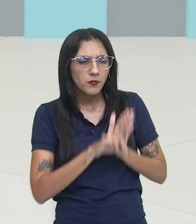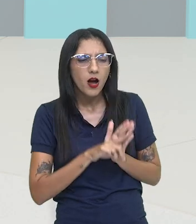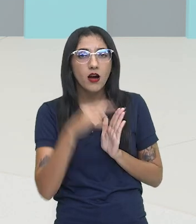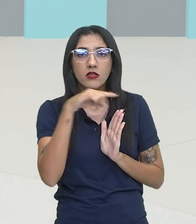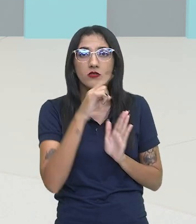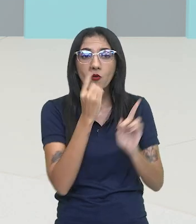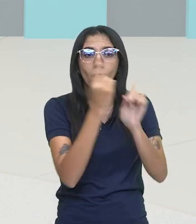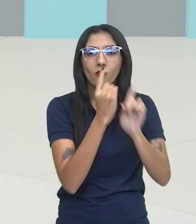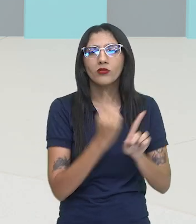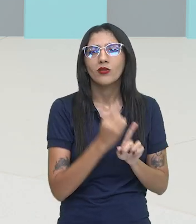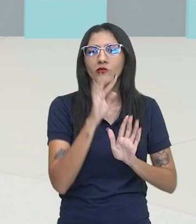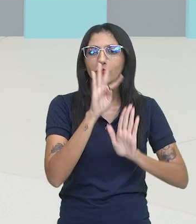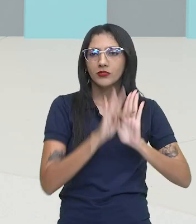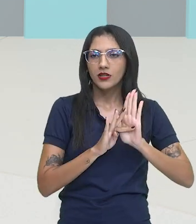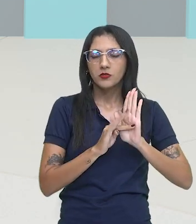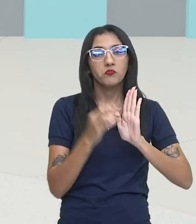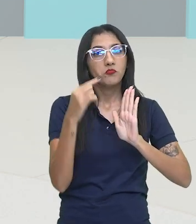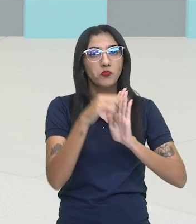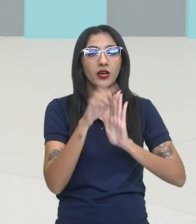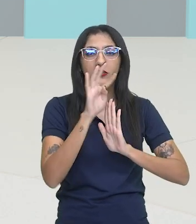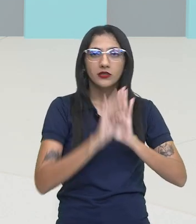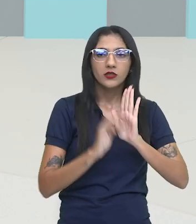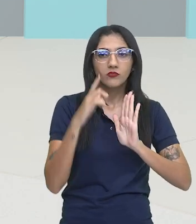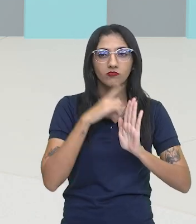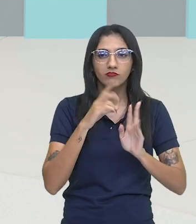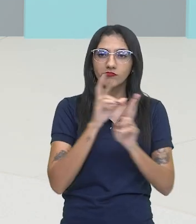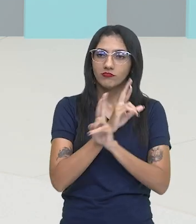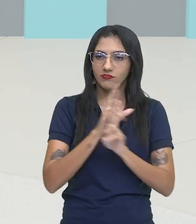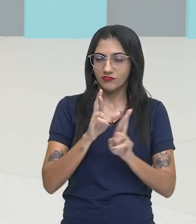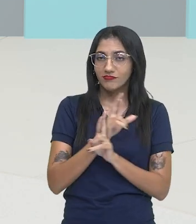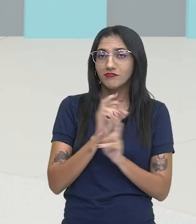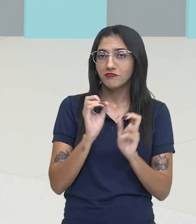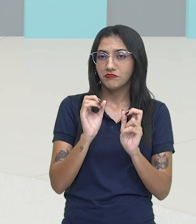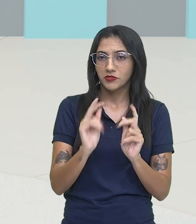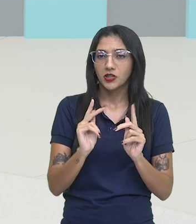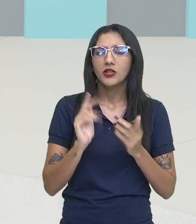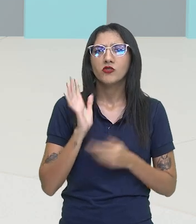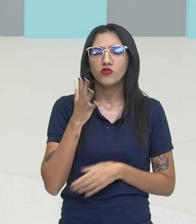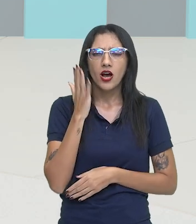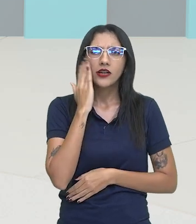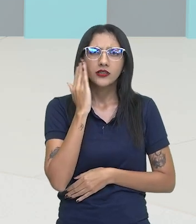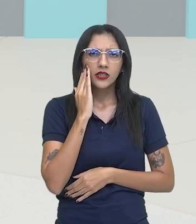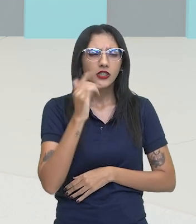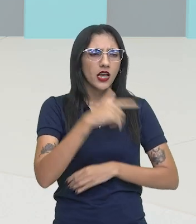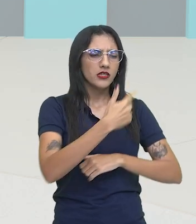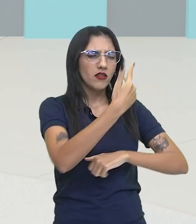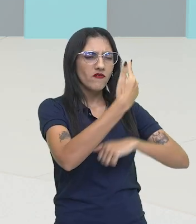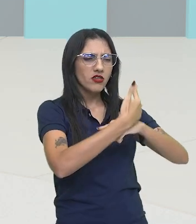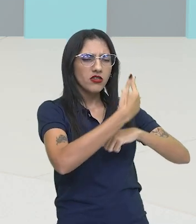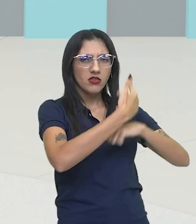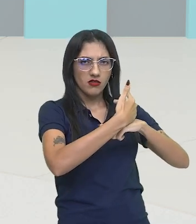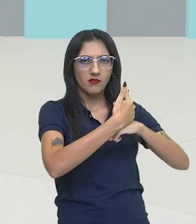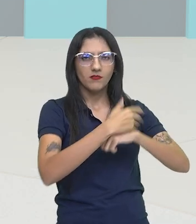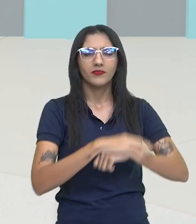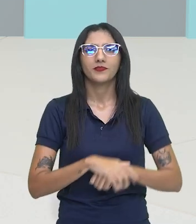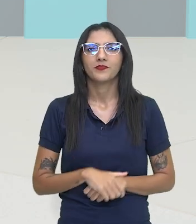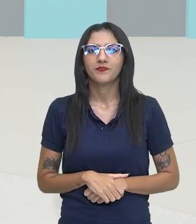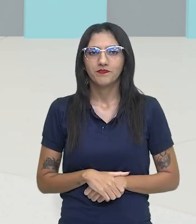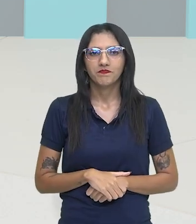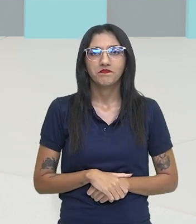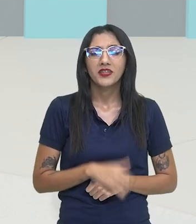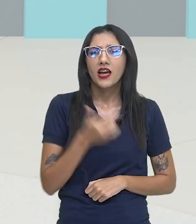texto. Então, esse texto faz parte do gênero digital. Ok? Já entendi que o vlog faz parte desse meio. A